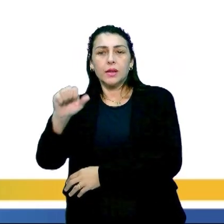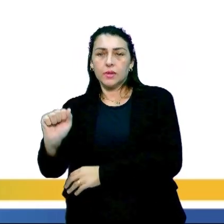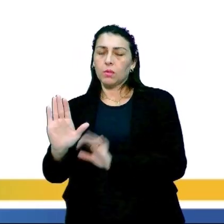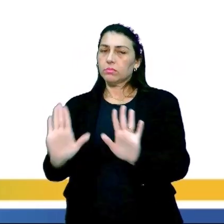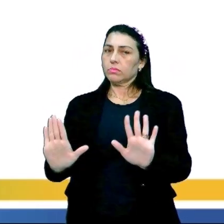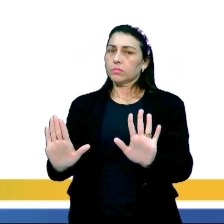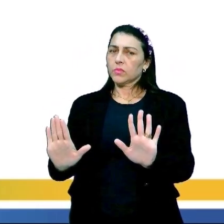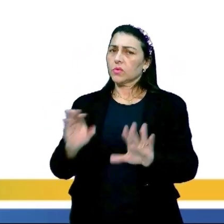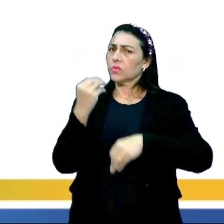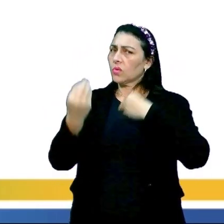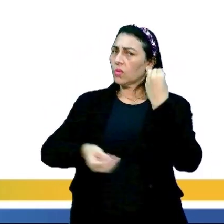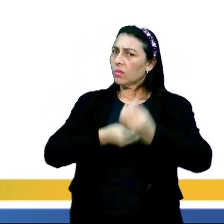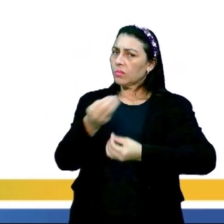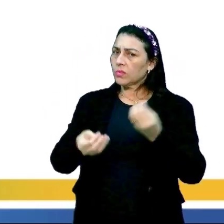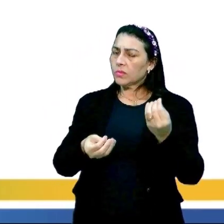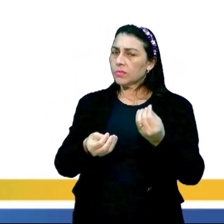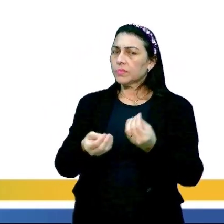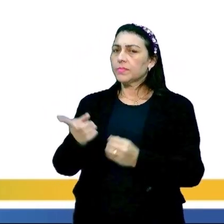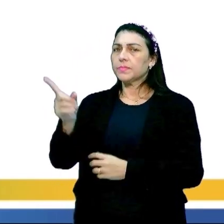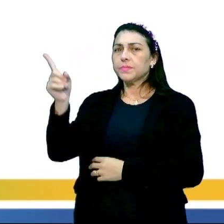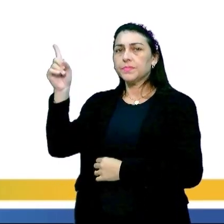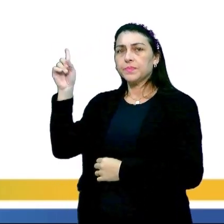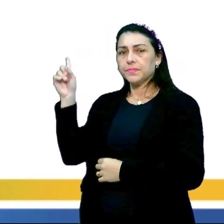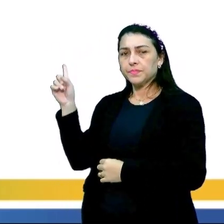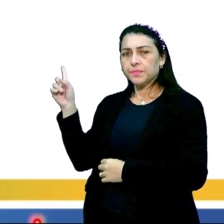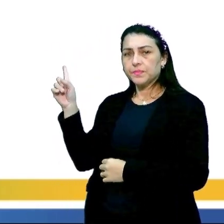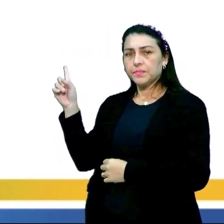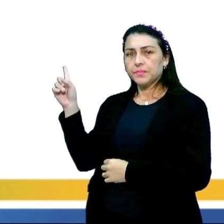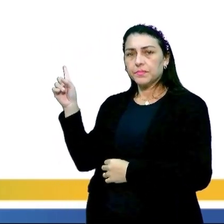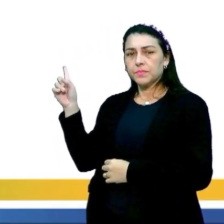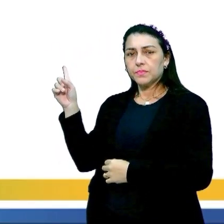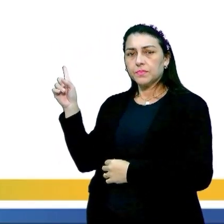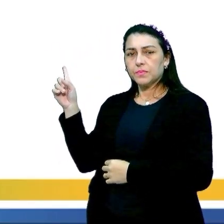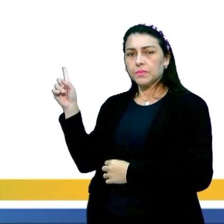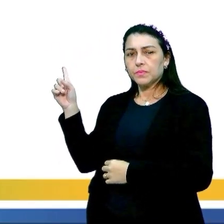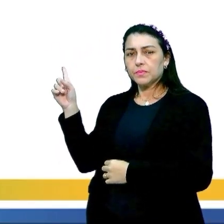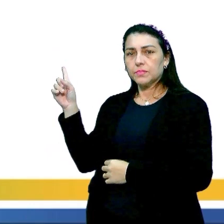Opa, peraí, como é que é isso? Está ali o dióxido de carbono,